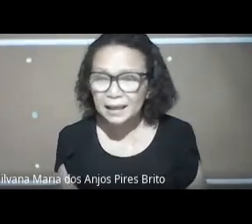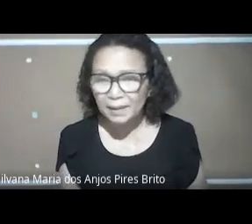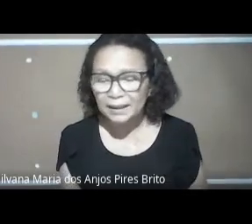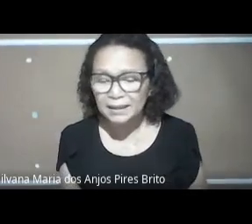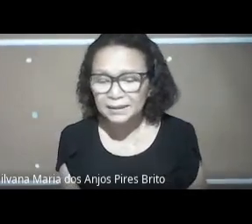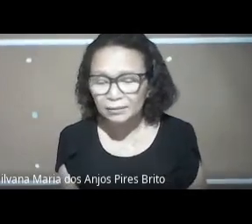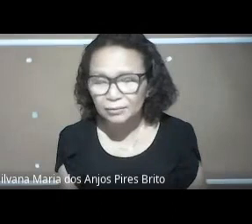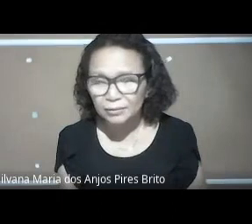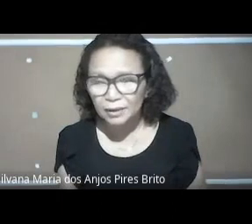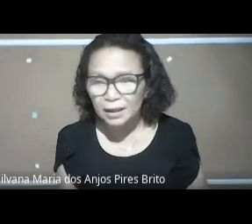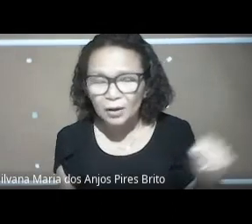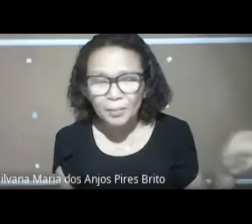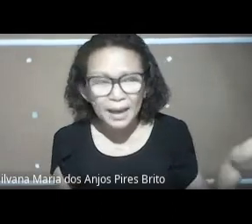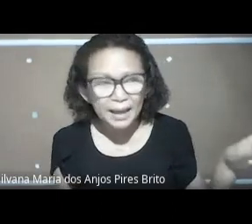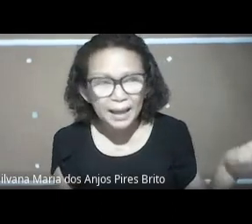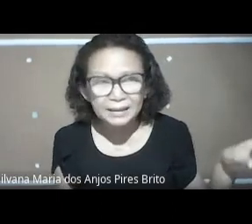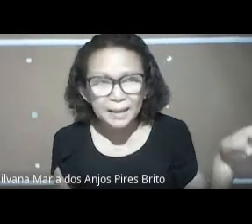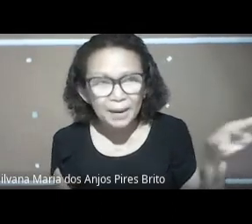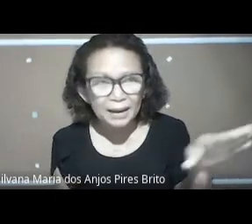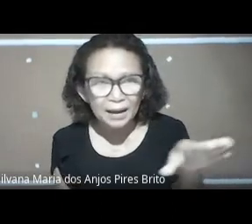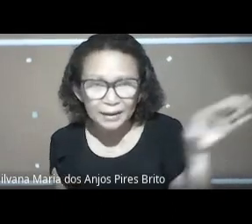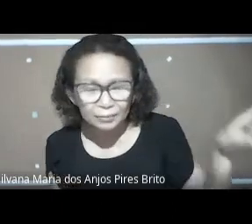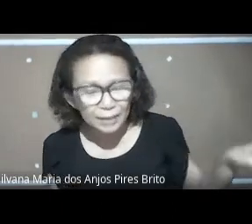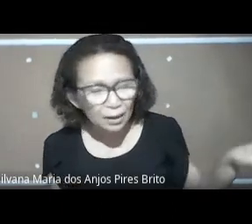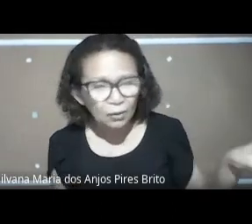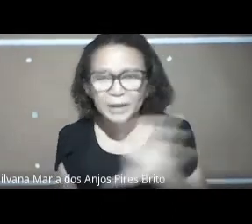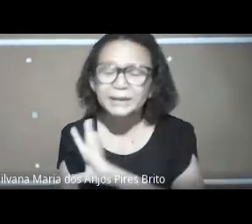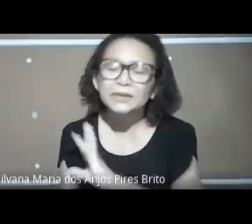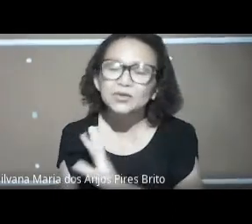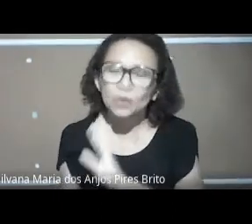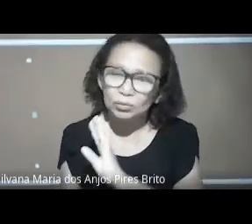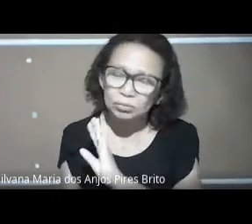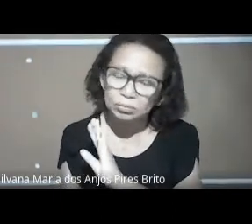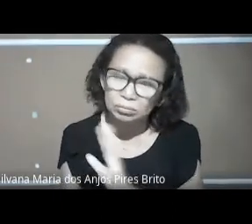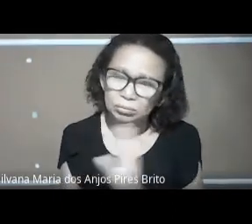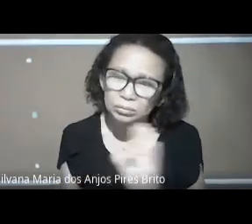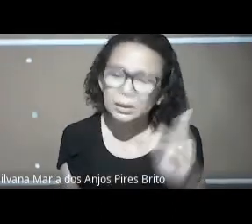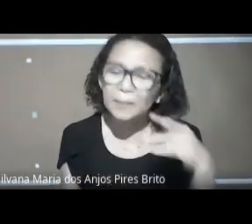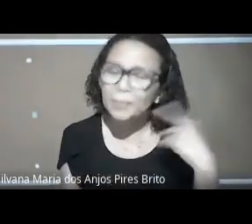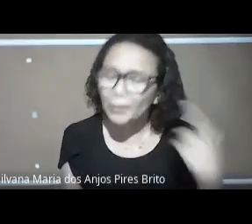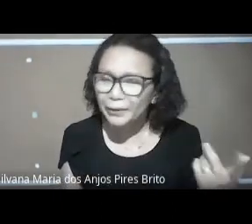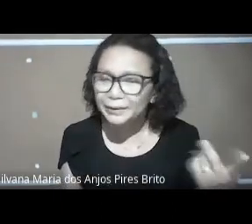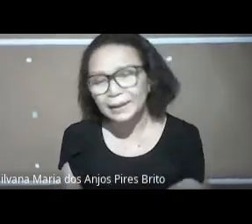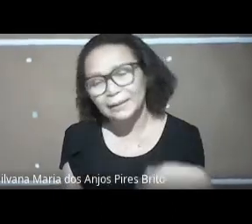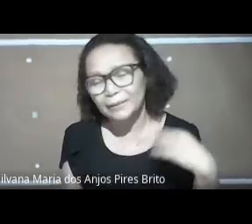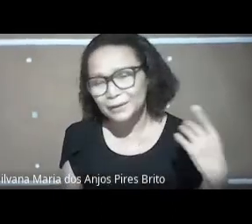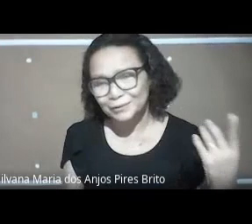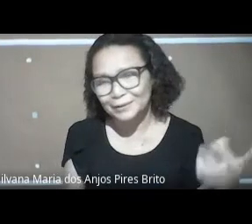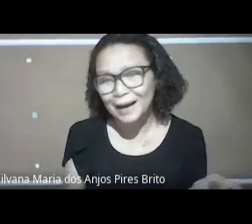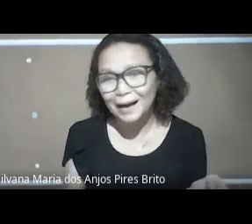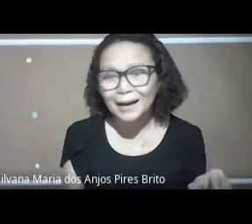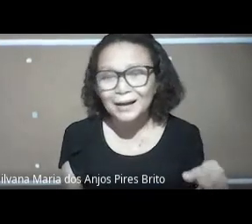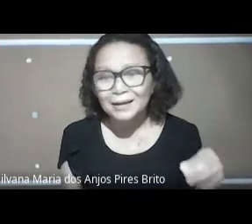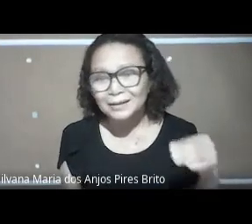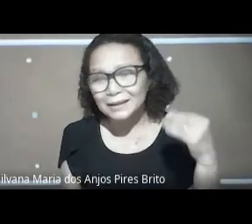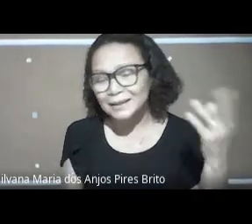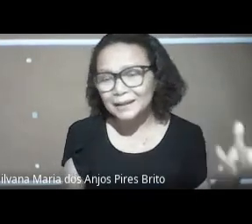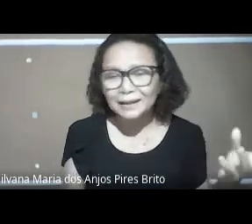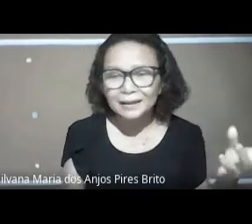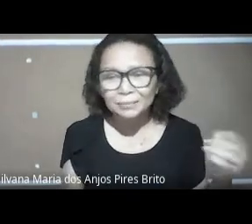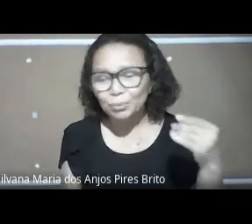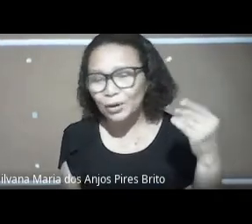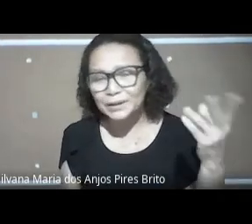fazer segmentação. Então, para eles, a palavra é uma coisa só. Depois que ele vai estudar